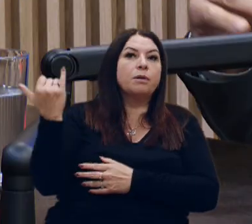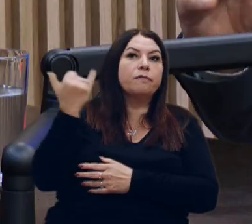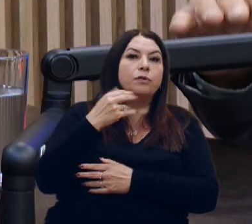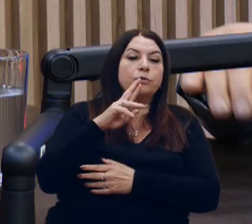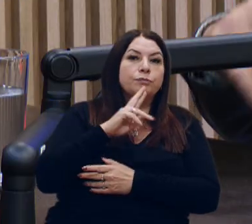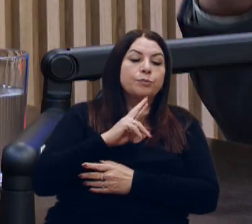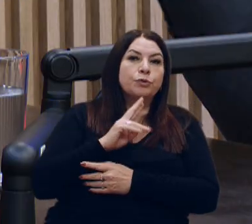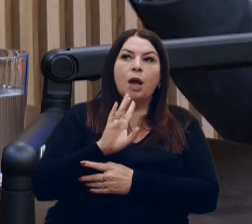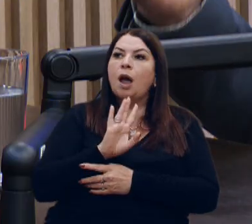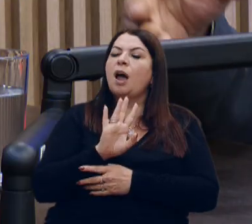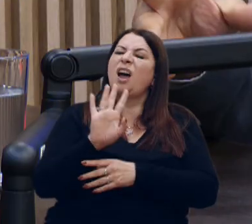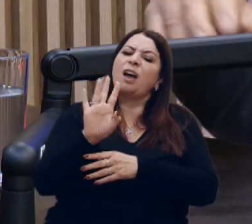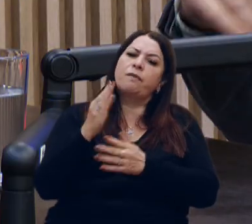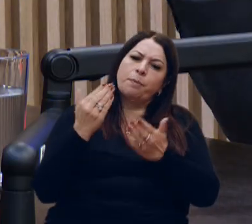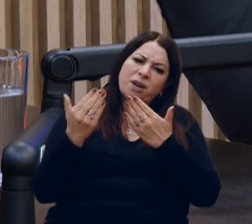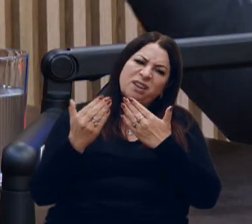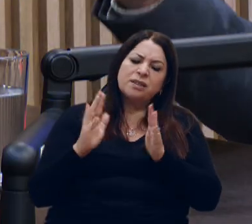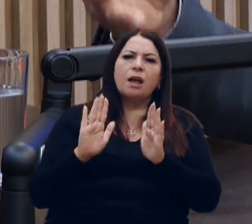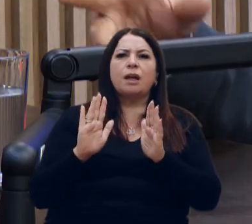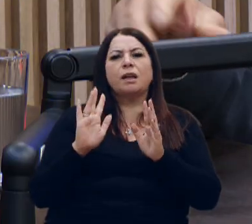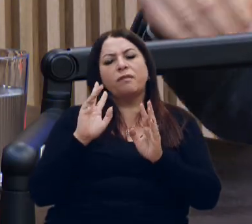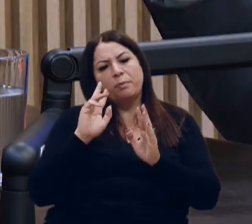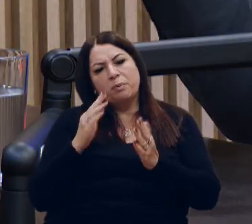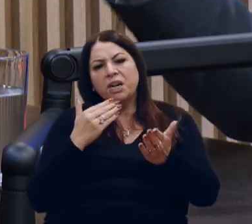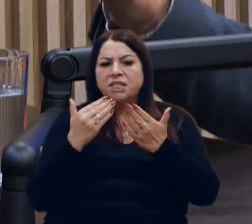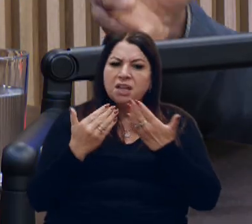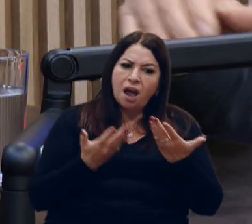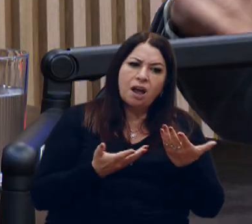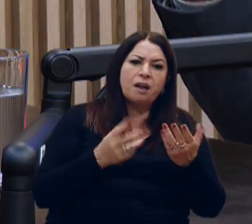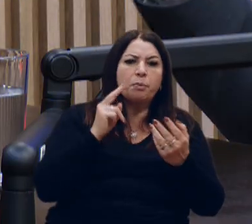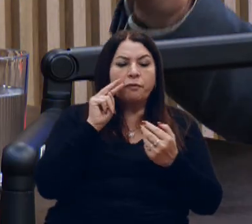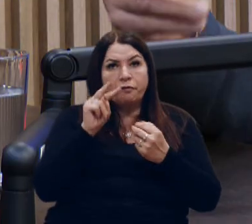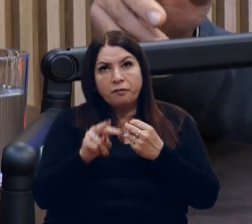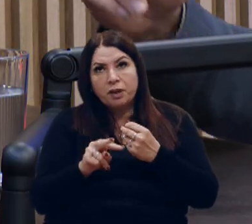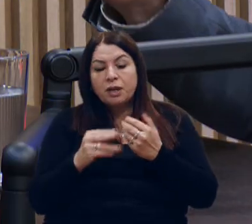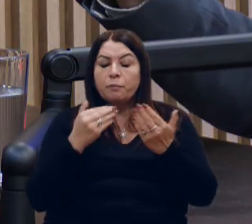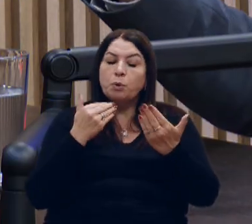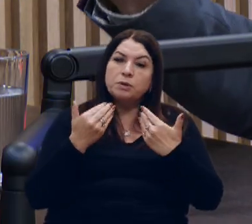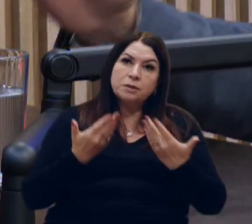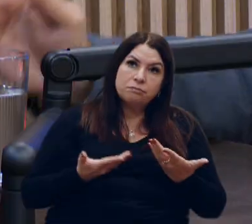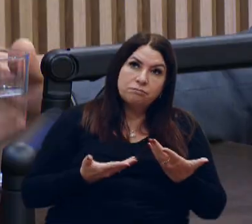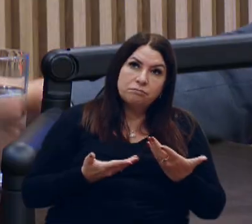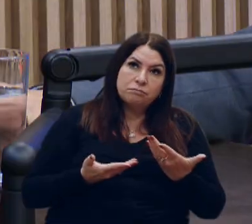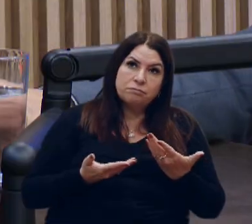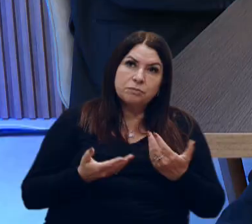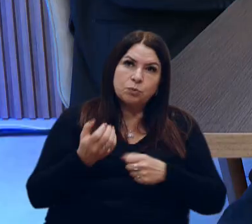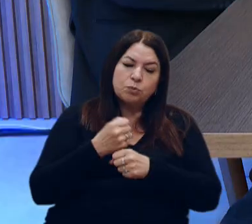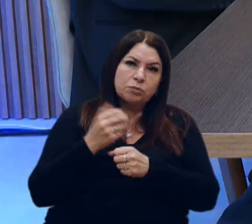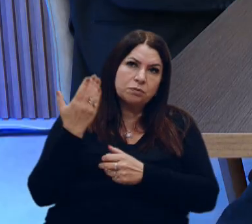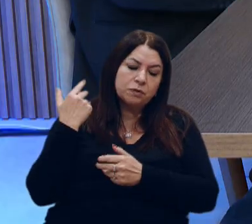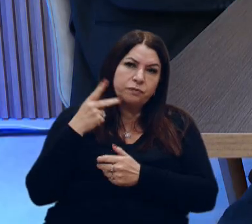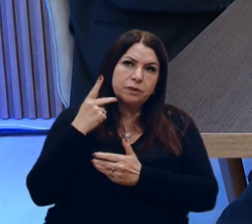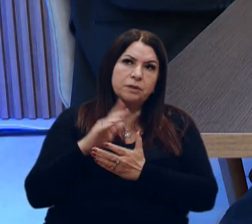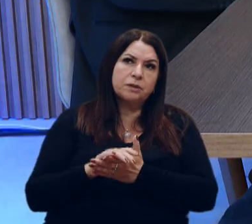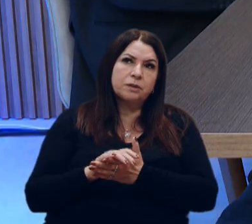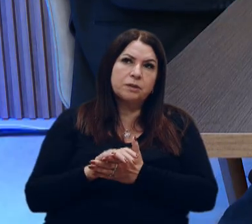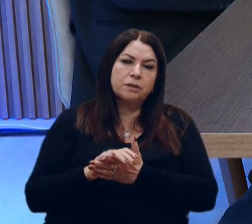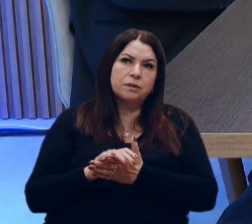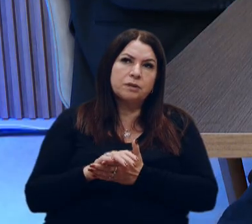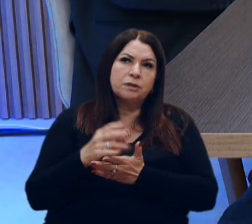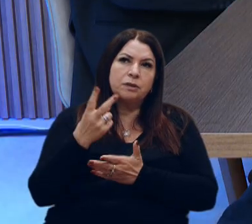respondido? Nós vamos analisar, nós vamos ver, nós vamos analisar. Que ano nós estamos falando disso? Isso, nós estamos falando, acho que